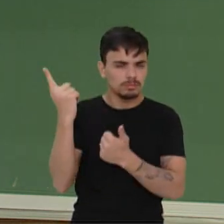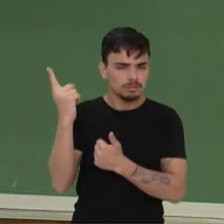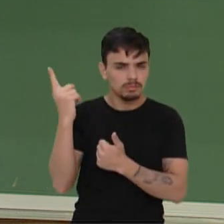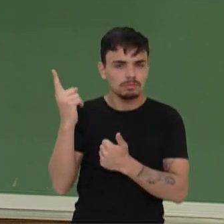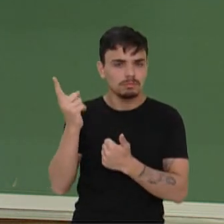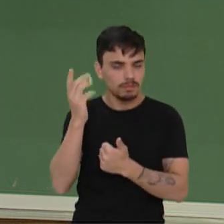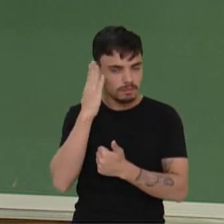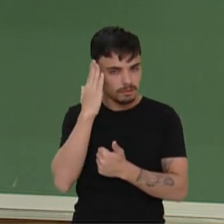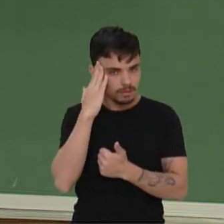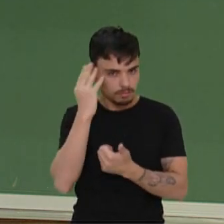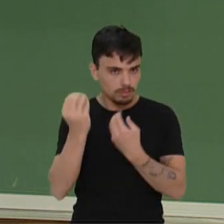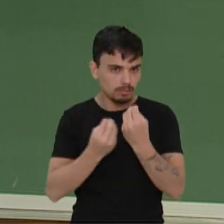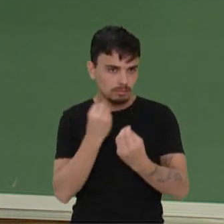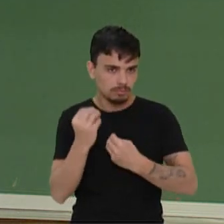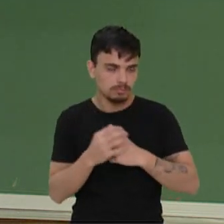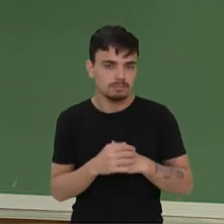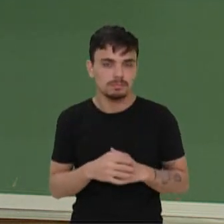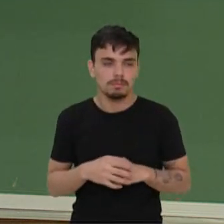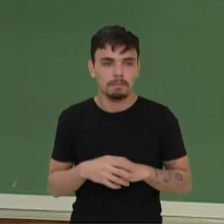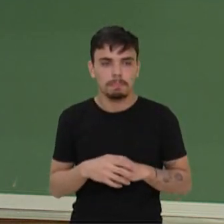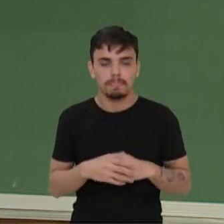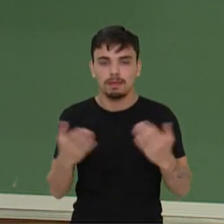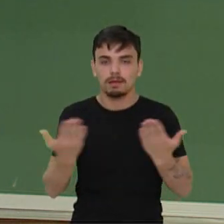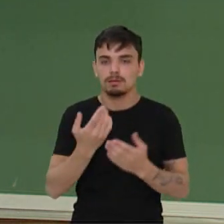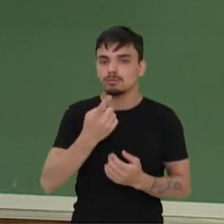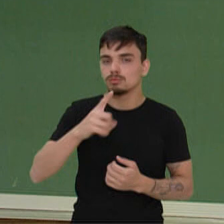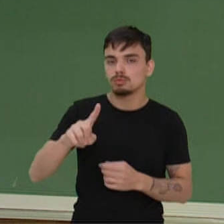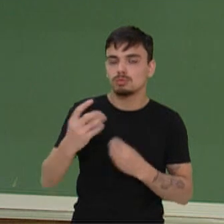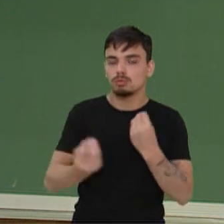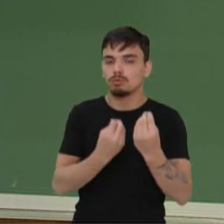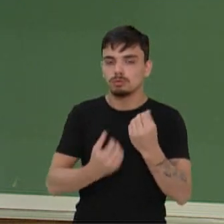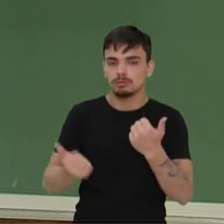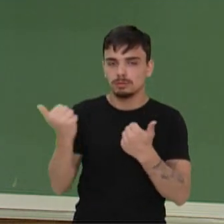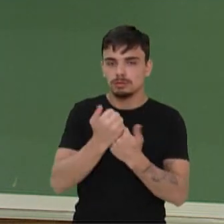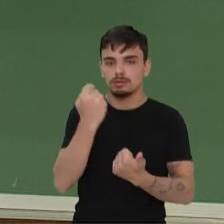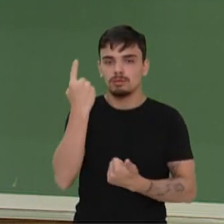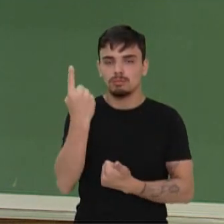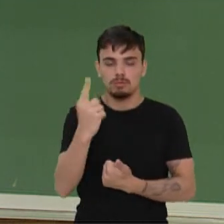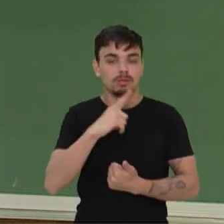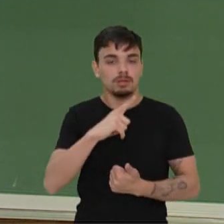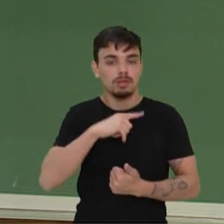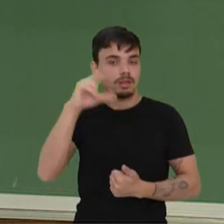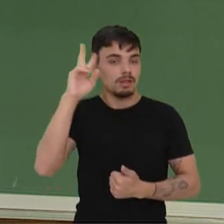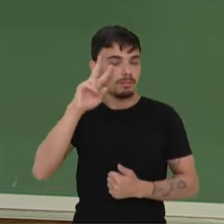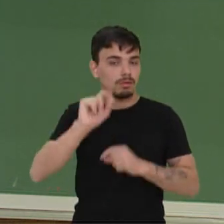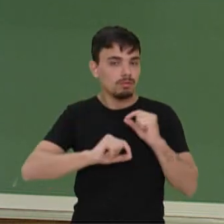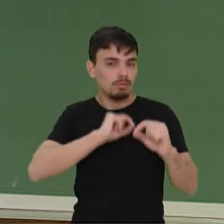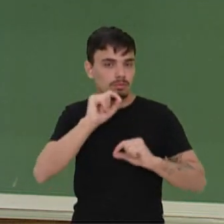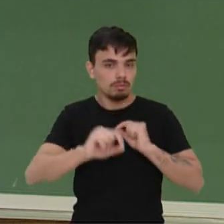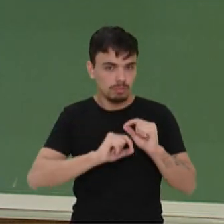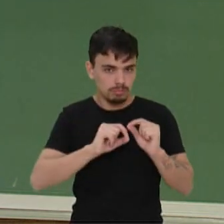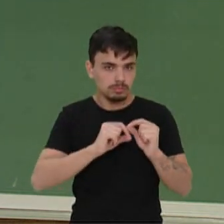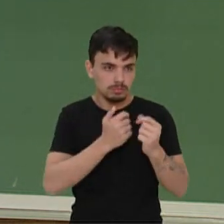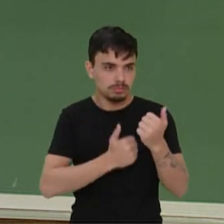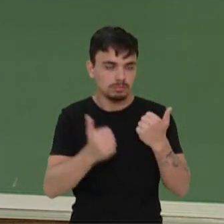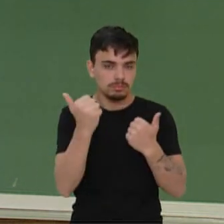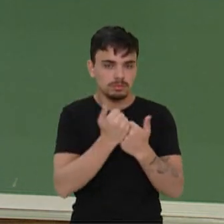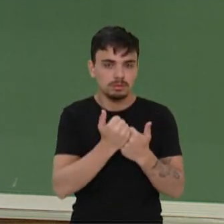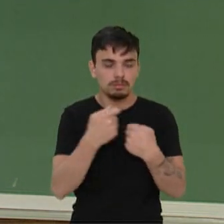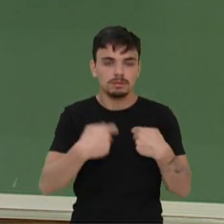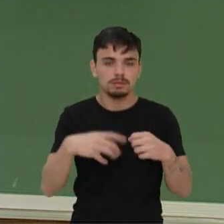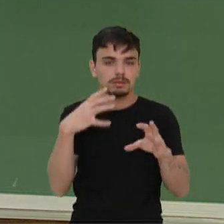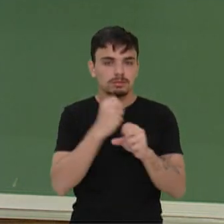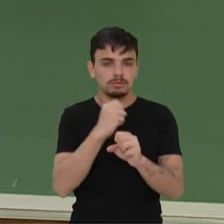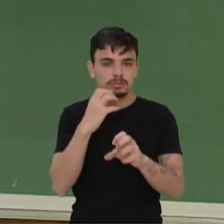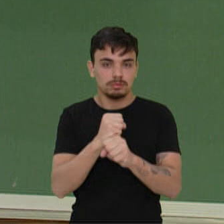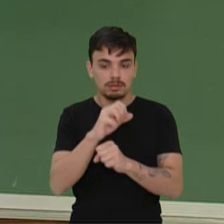você vai ver que dá 3. Agora por 1, substitua o x por 1. Lembra também que eu falei que se você substituir o x por 1, basta somar o a,